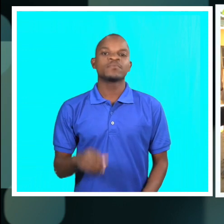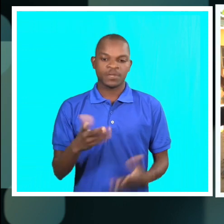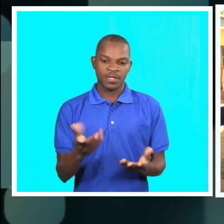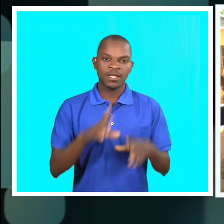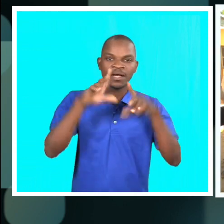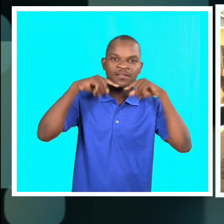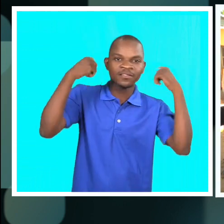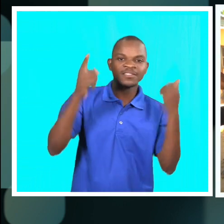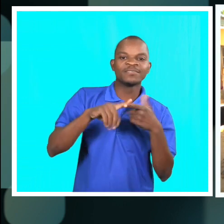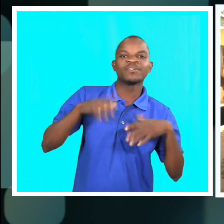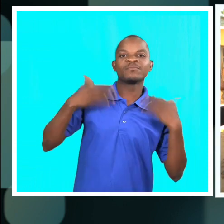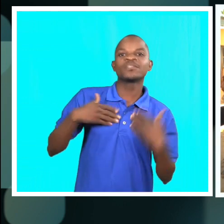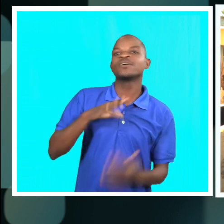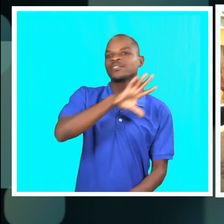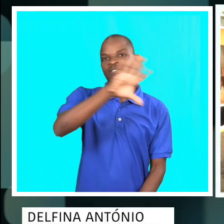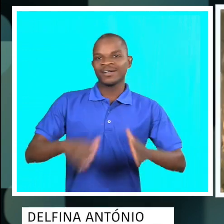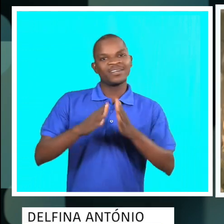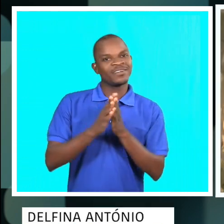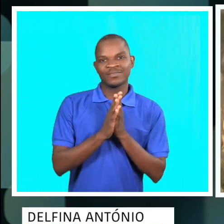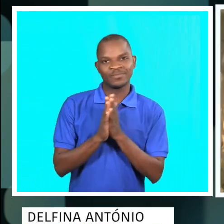a alegria e emoção de todos.